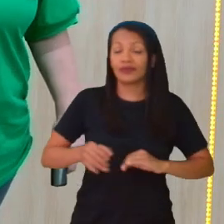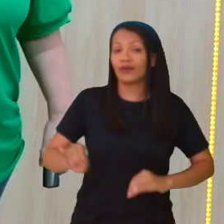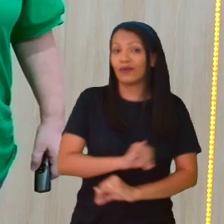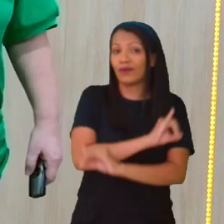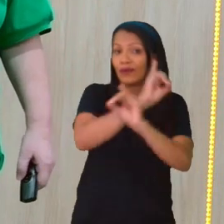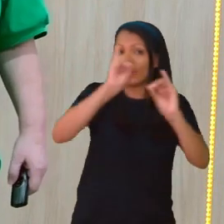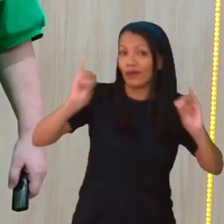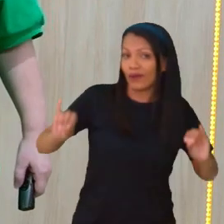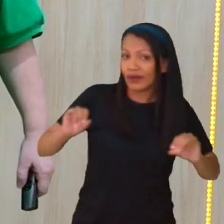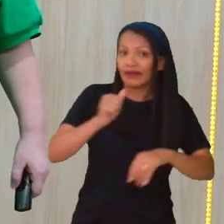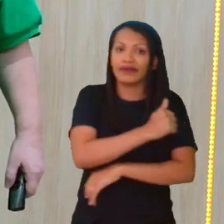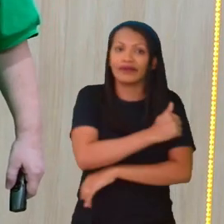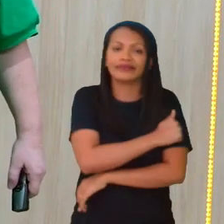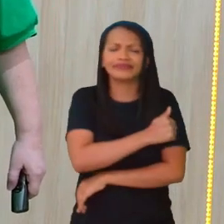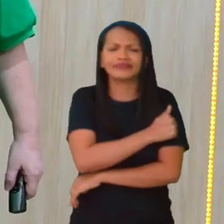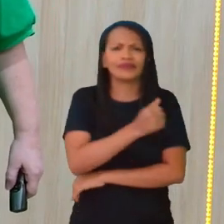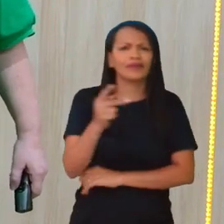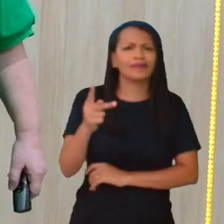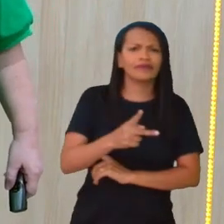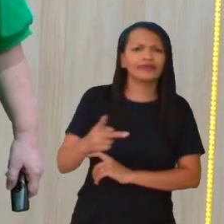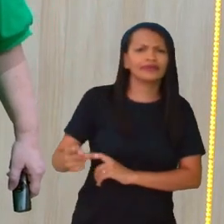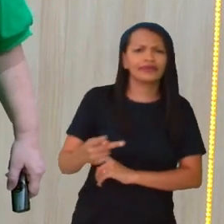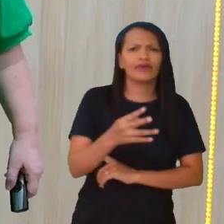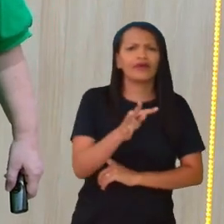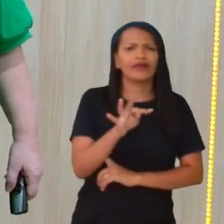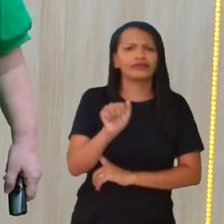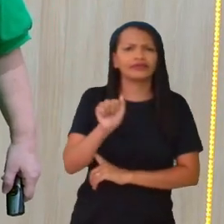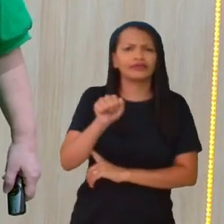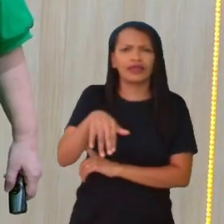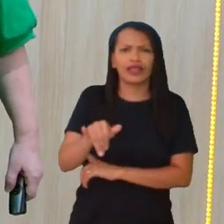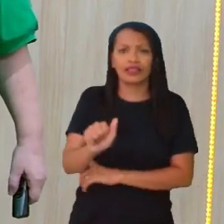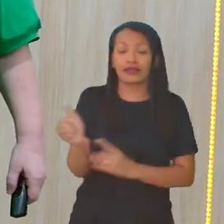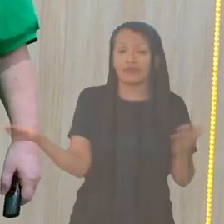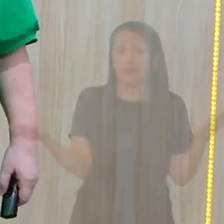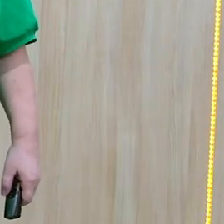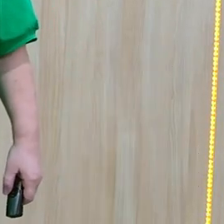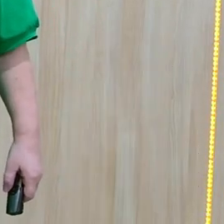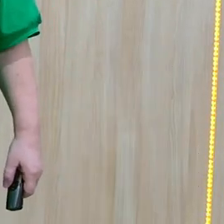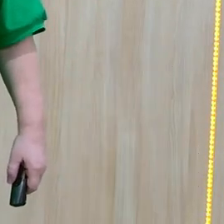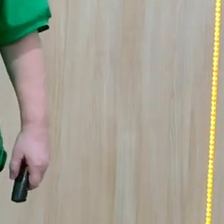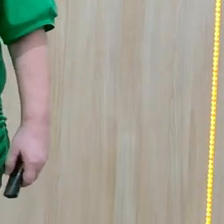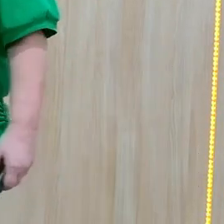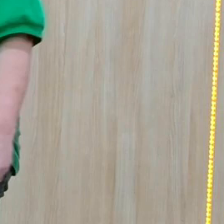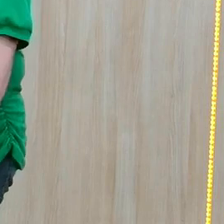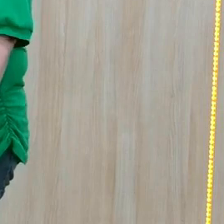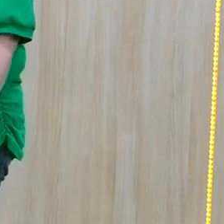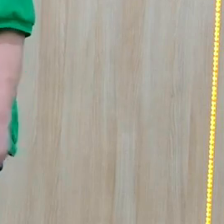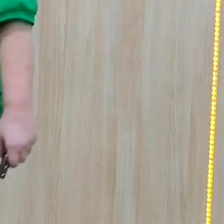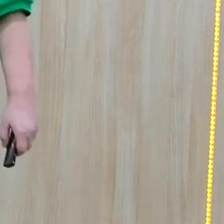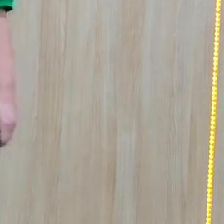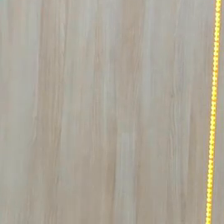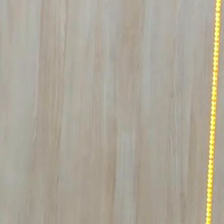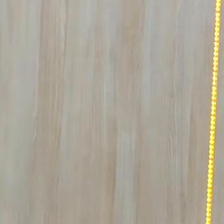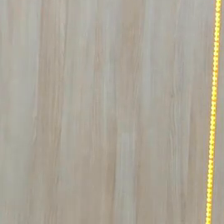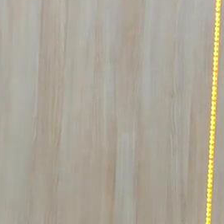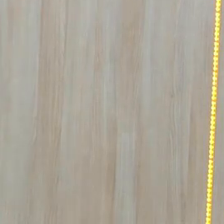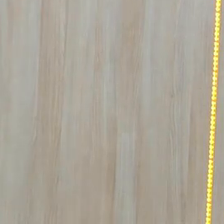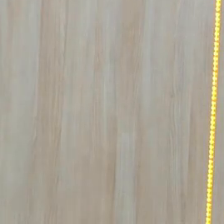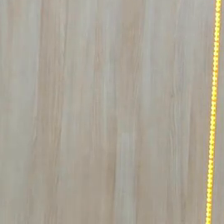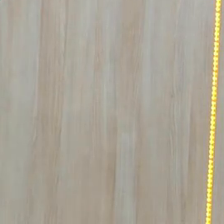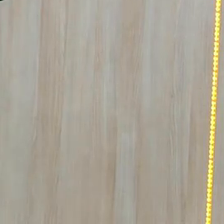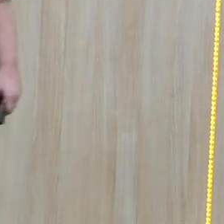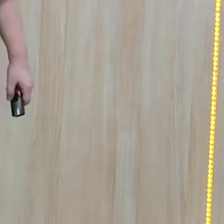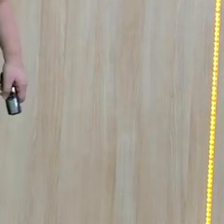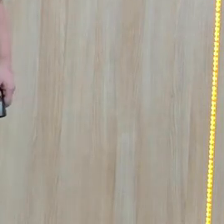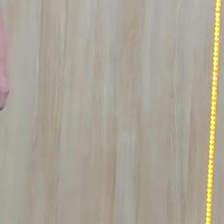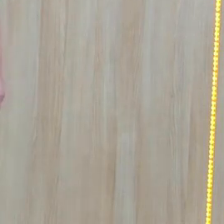Oi, turma! Sou a professora Tânia Paredes, de Matemática, e hoje aqui no 7º ano vamos falar sobre experimento aleatório